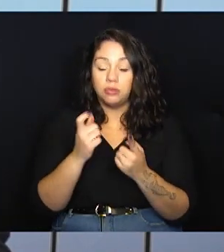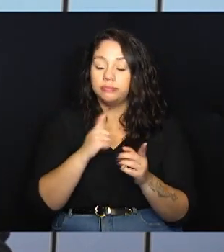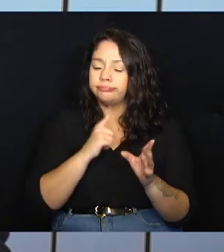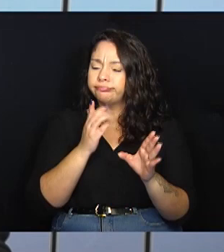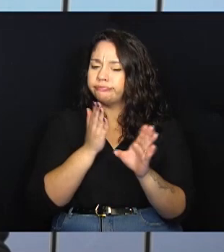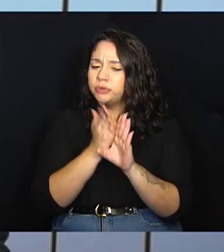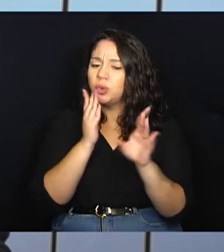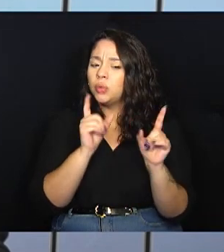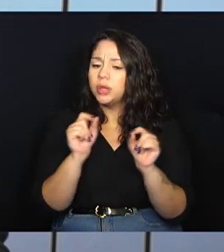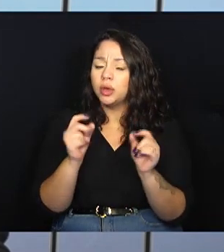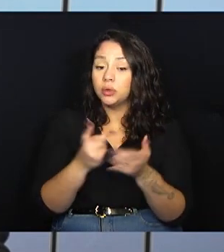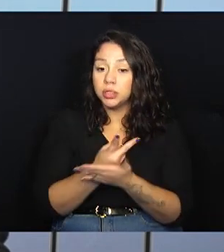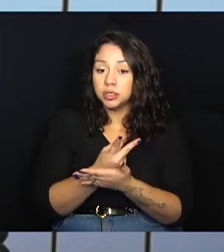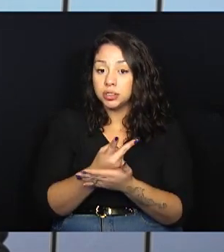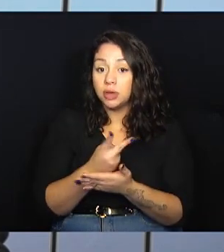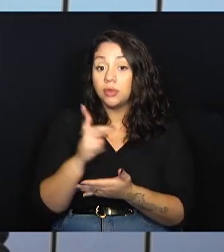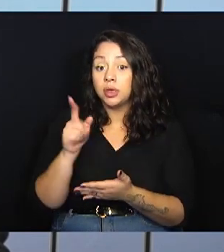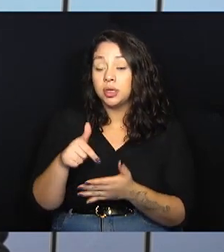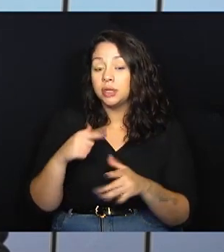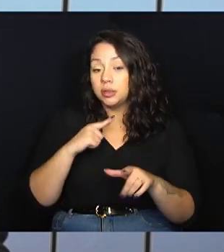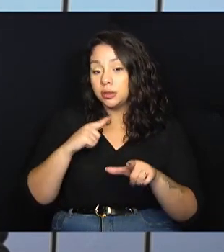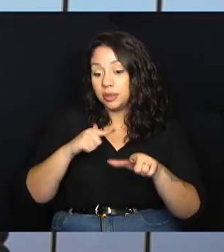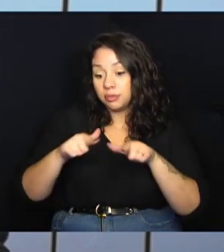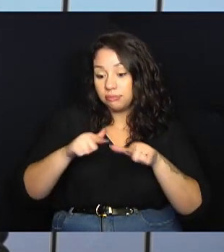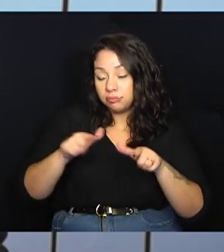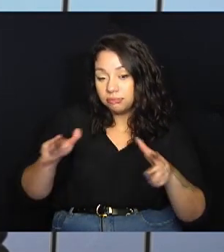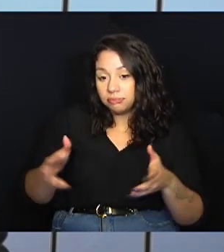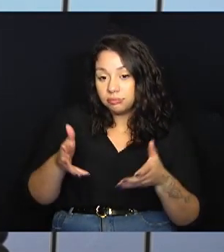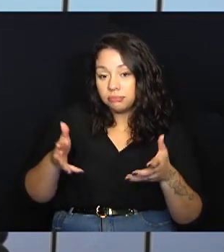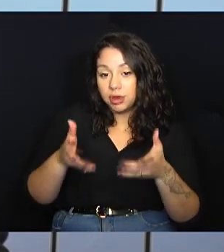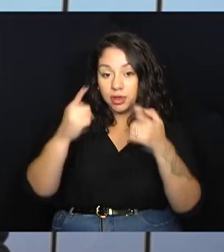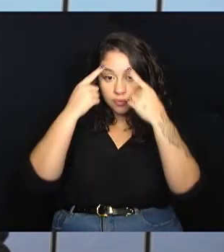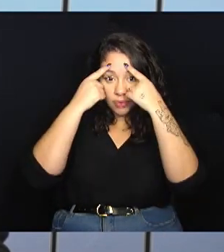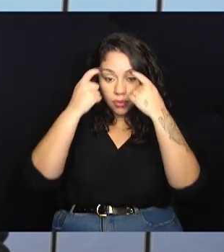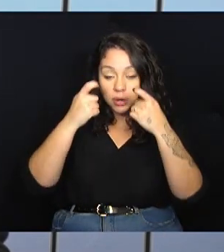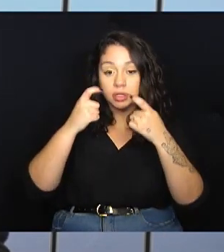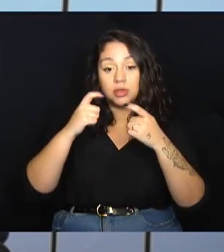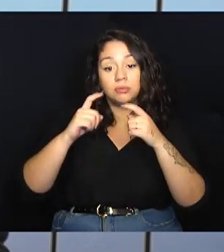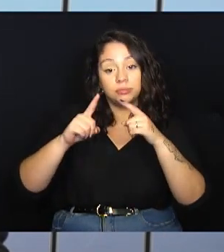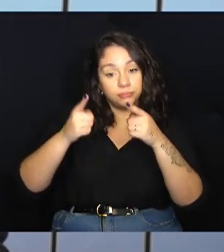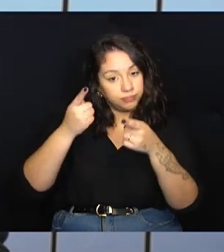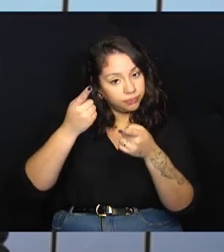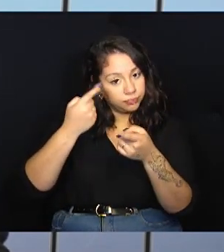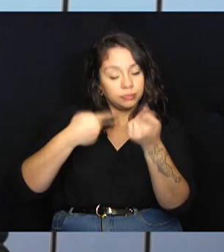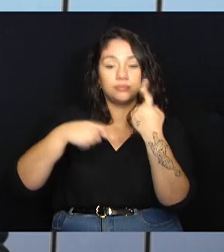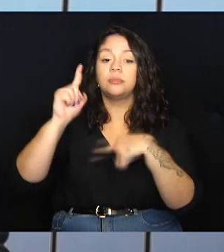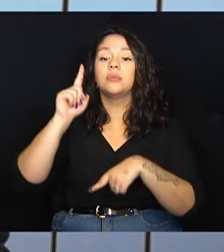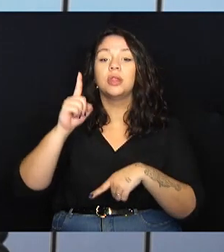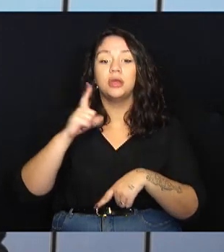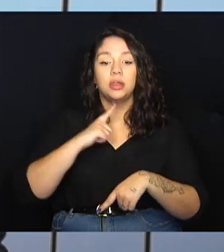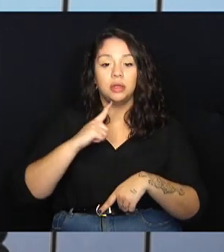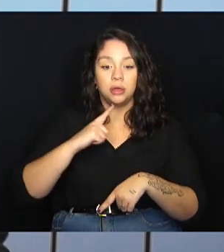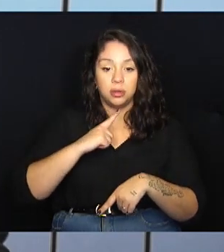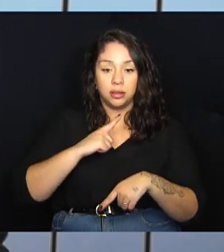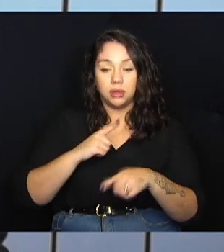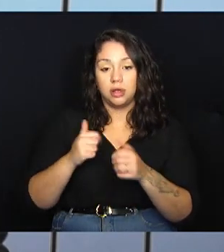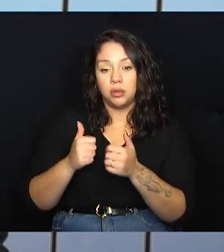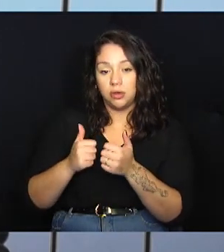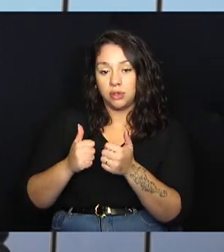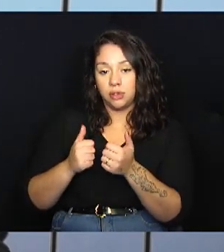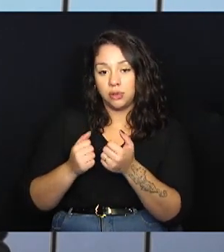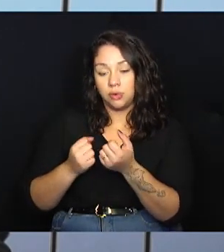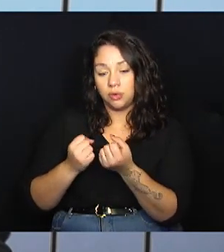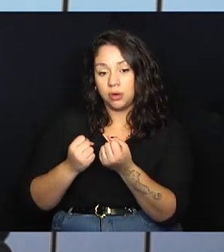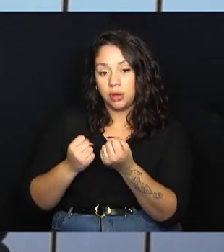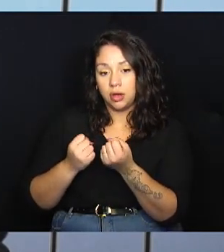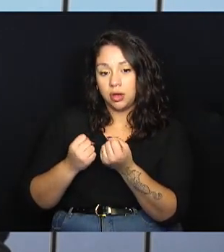e vai trabalhar para que essa violação seja superada. Sim. Então, encaminhando a família para acompanhamento